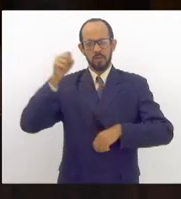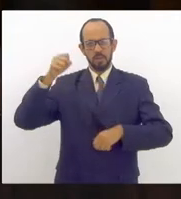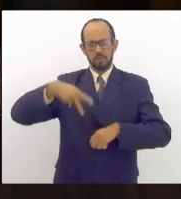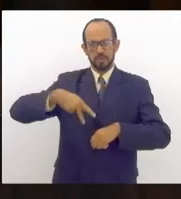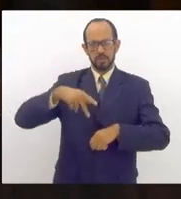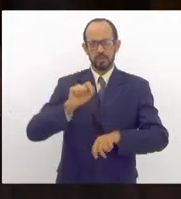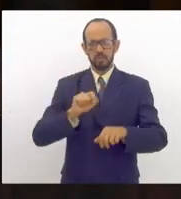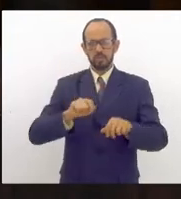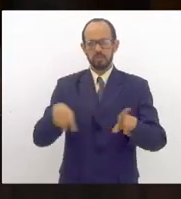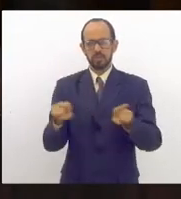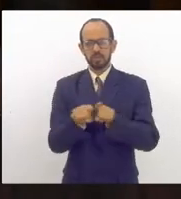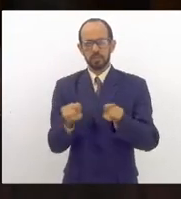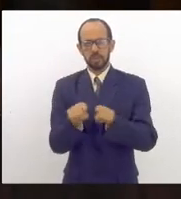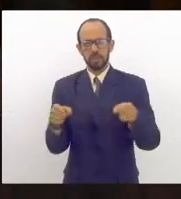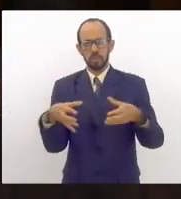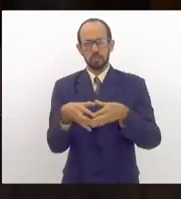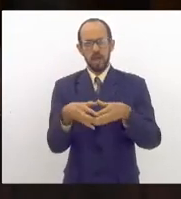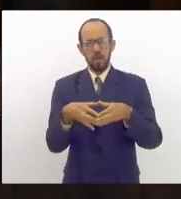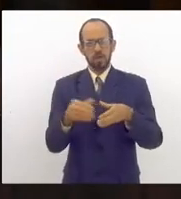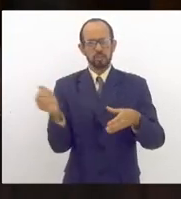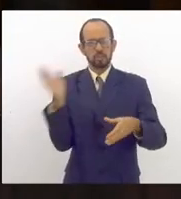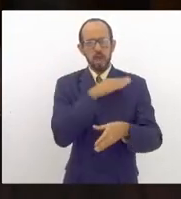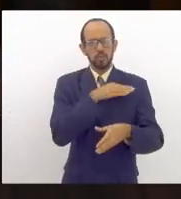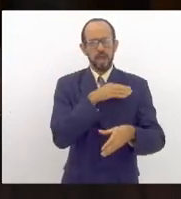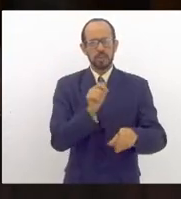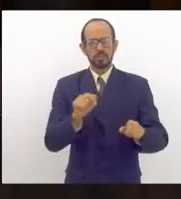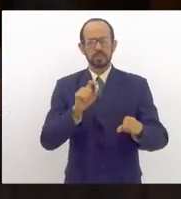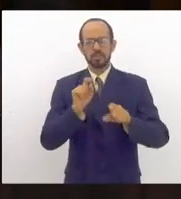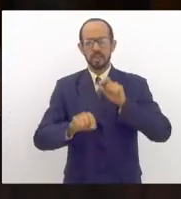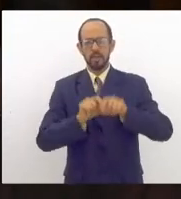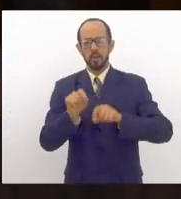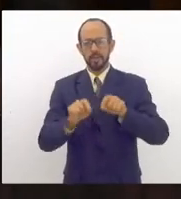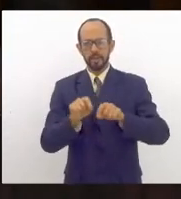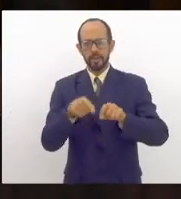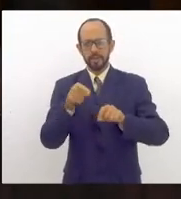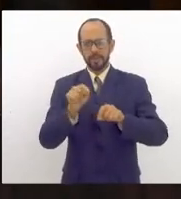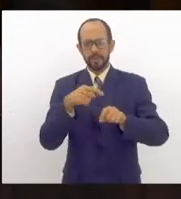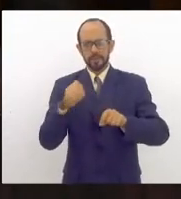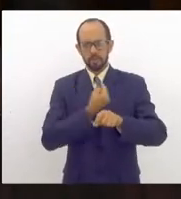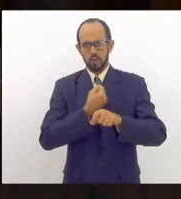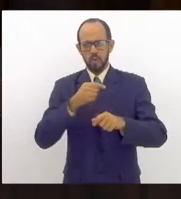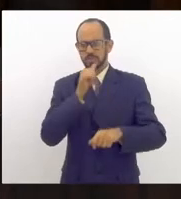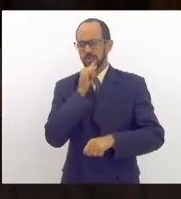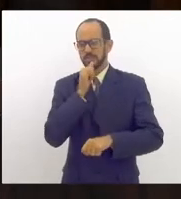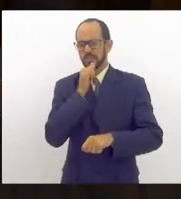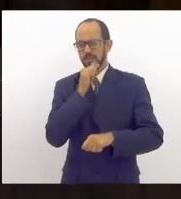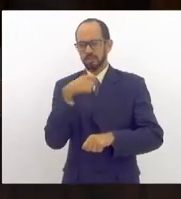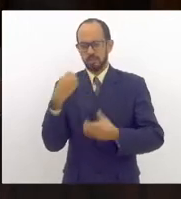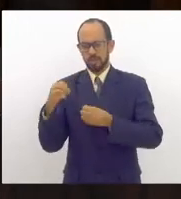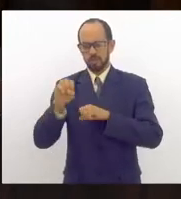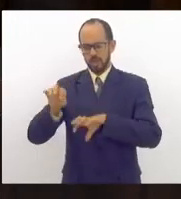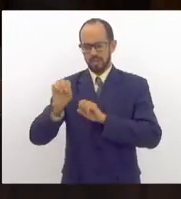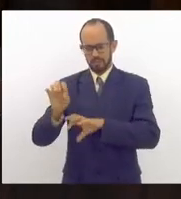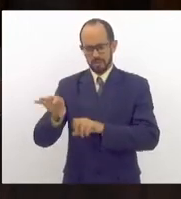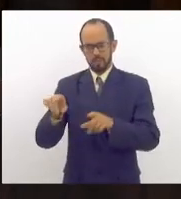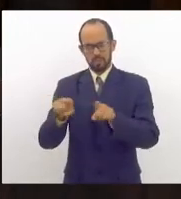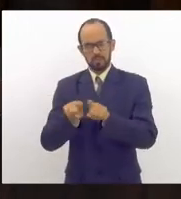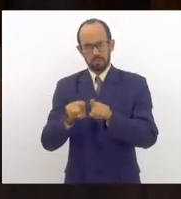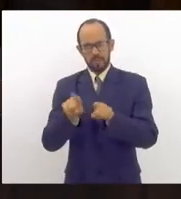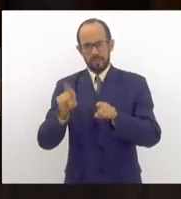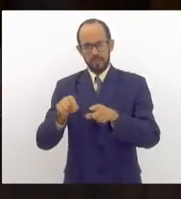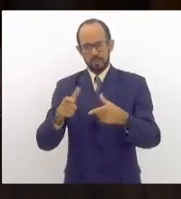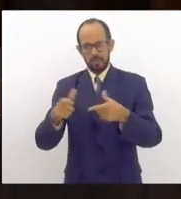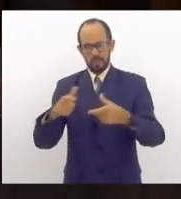dessa casa do pacote de maldade considerando que entre nós por exemplo da educação também somos uma maioria de mulheres